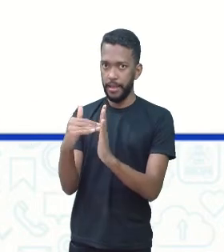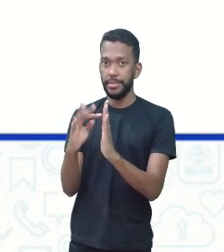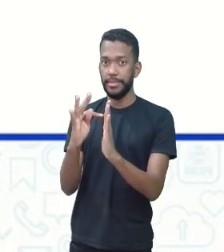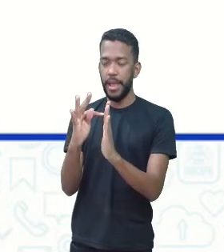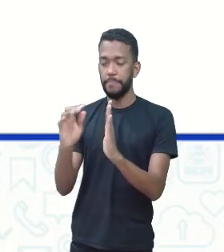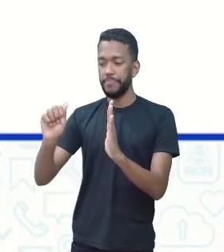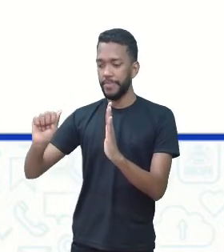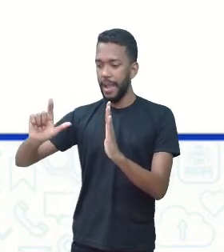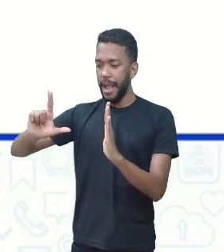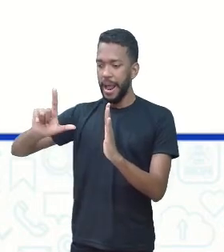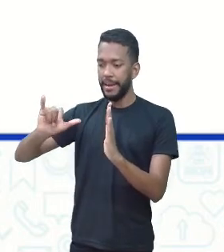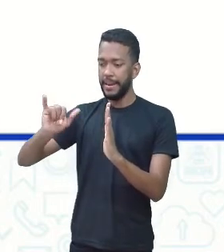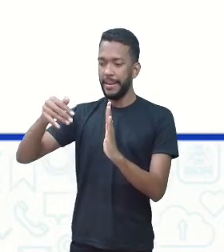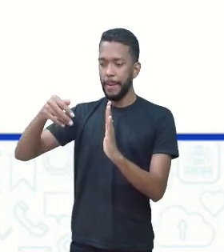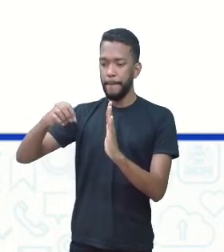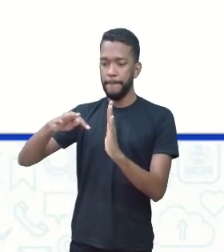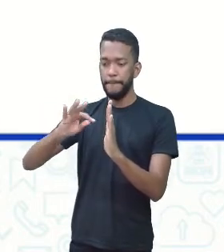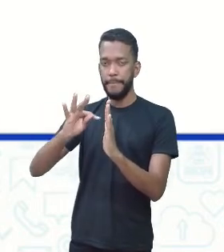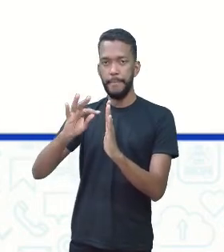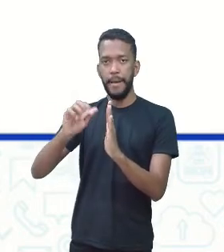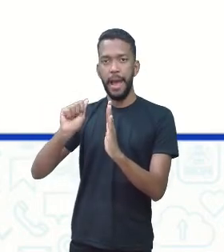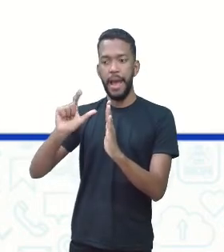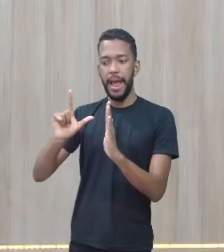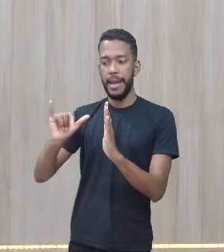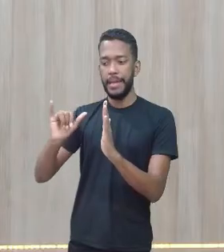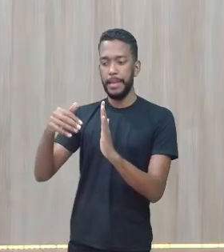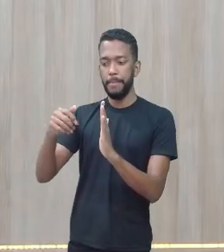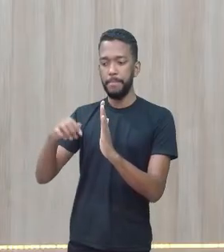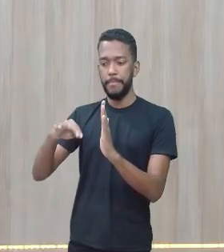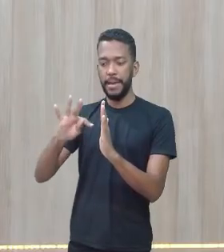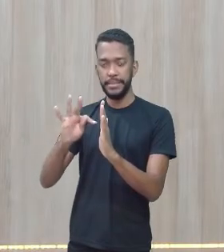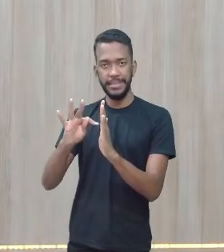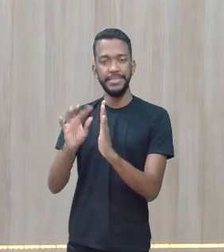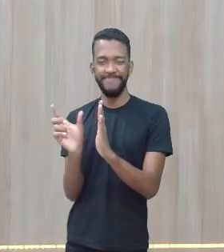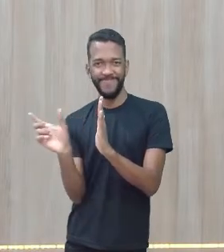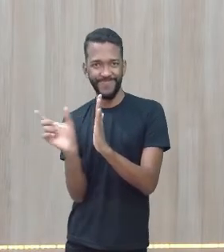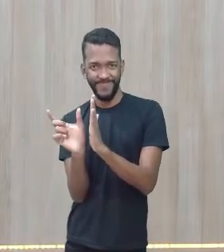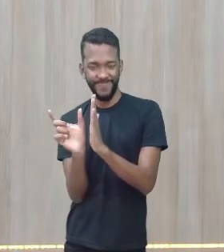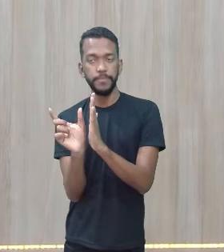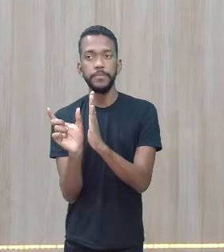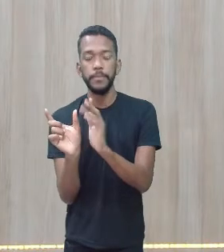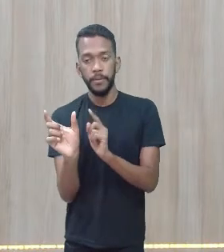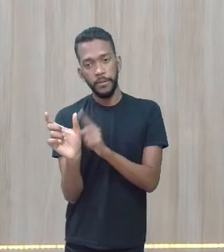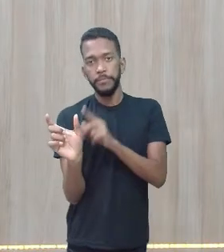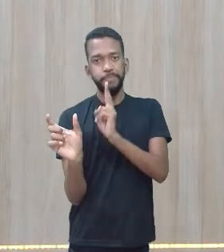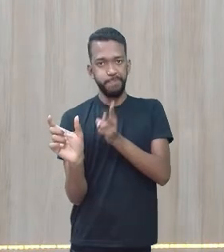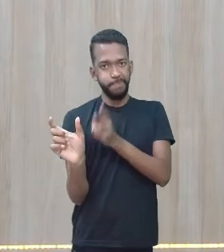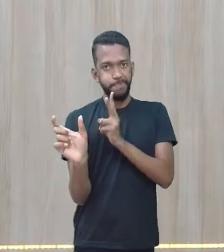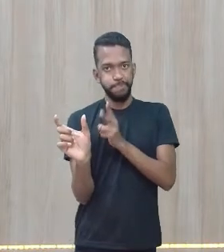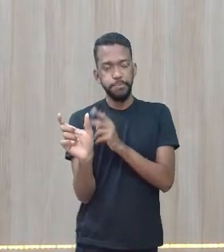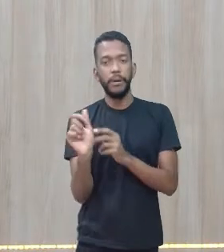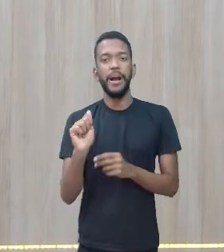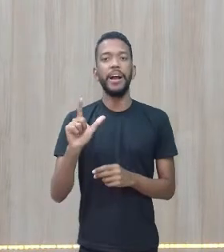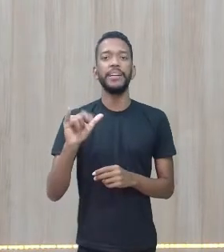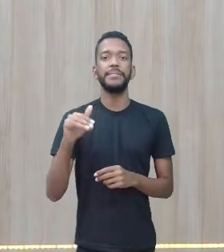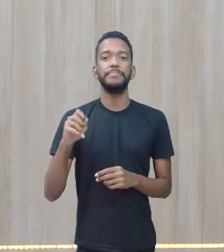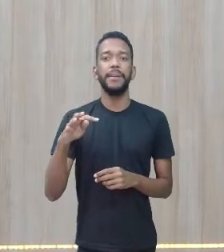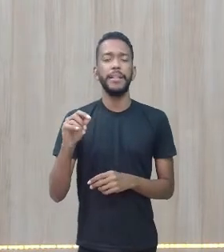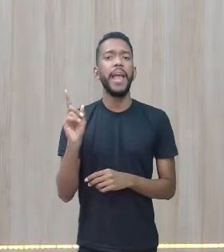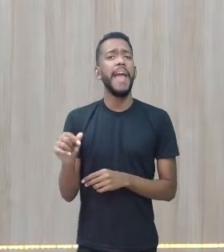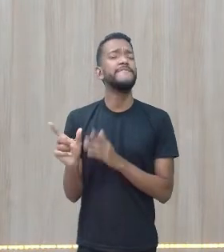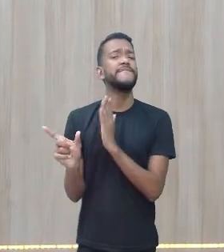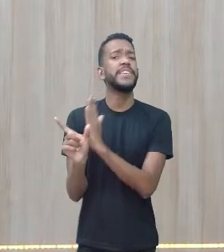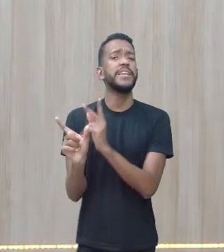é o radical dessas palavras. Então, com este radical, que é a palavra, a parte